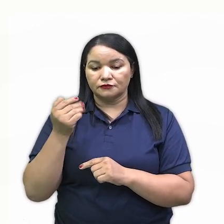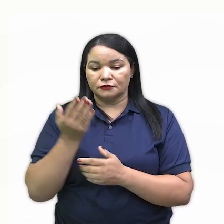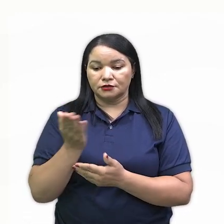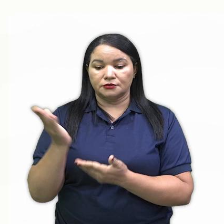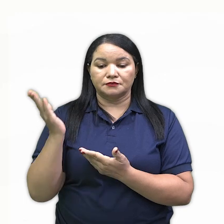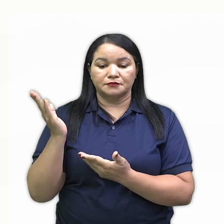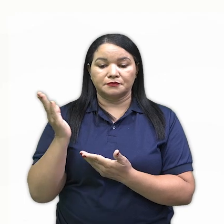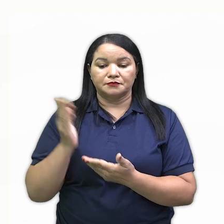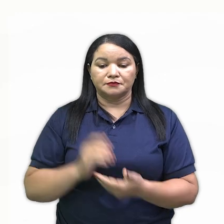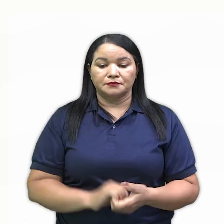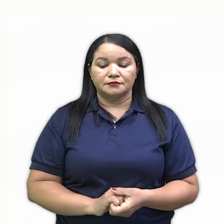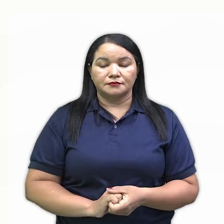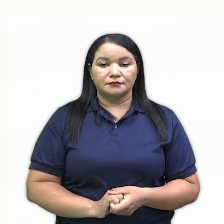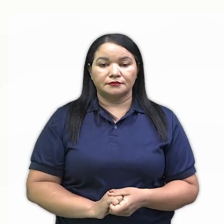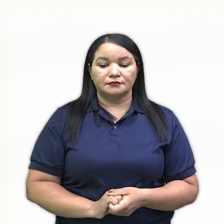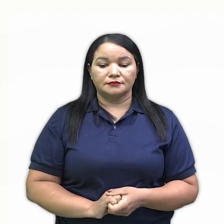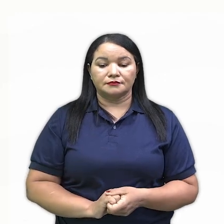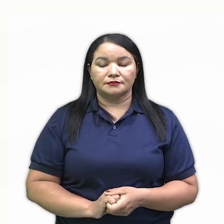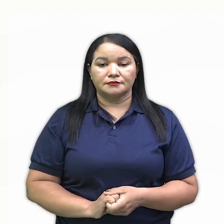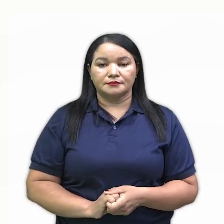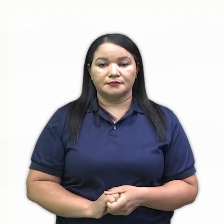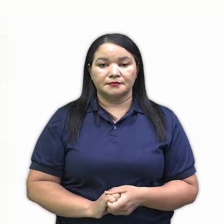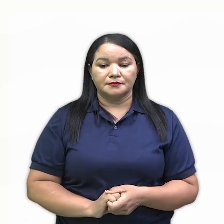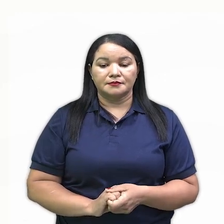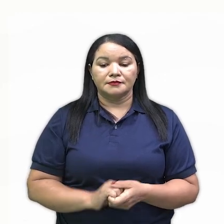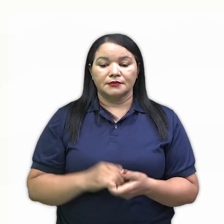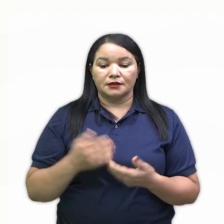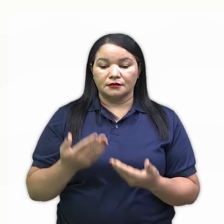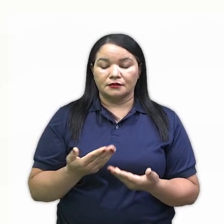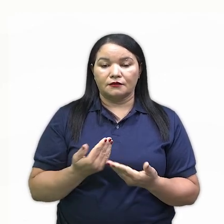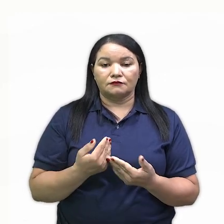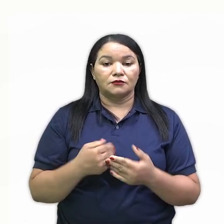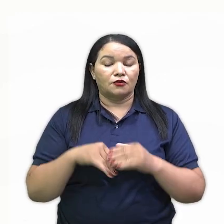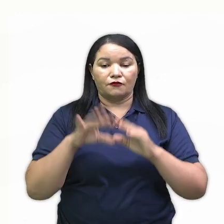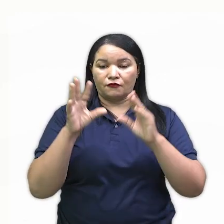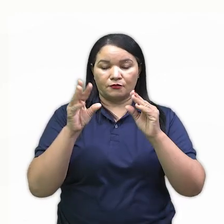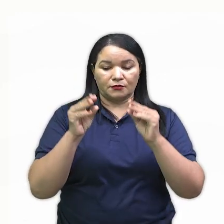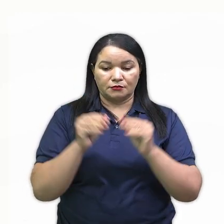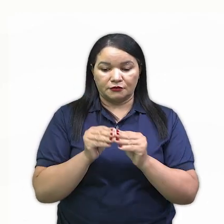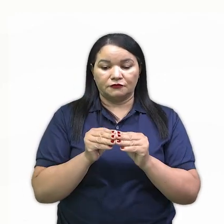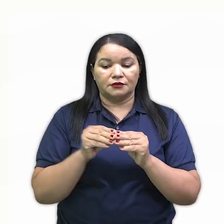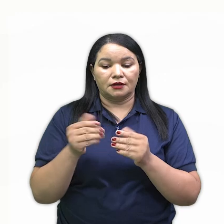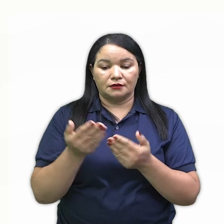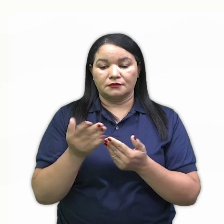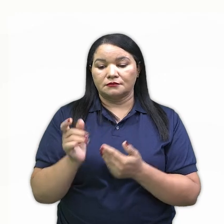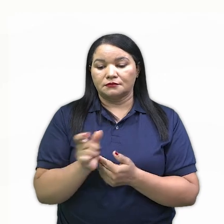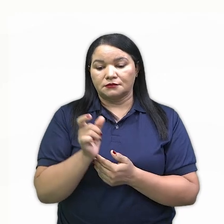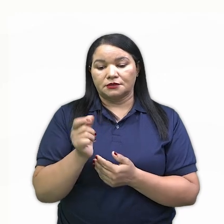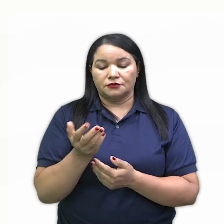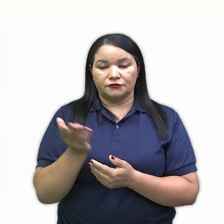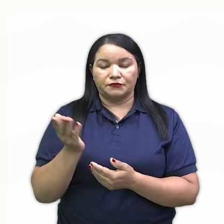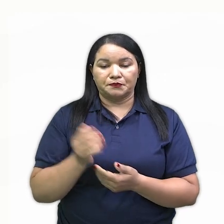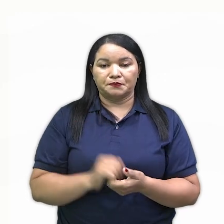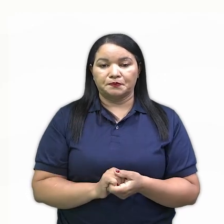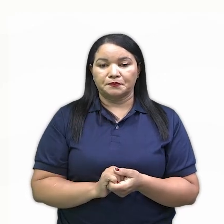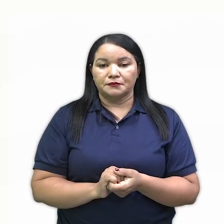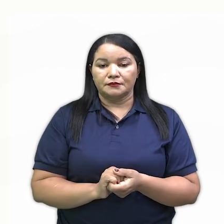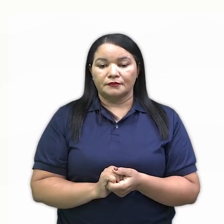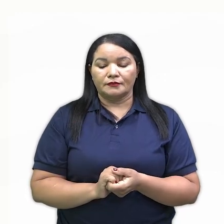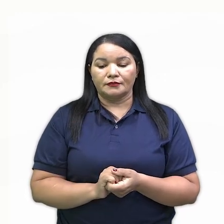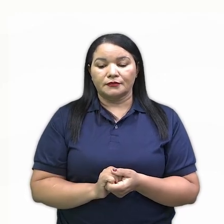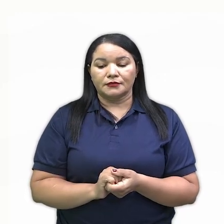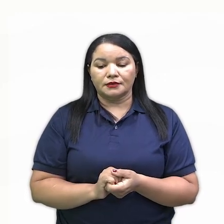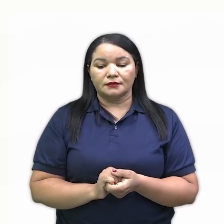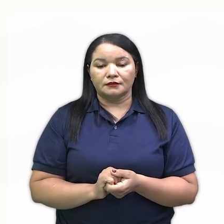They weren't speaking about her research. Eles não estavam falando sobre a pesquisa. Então, olha